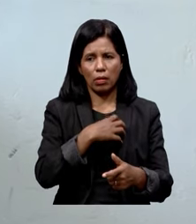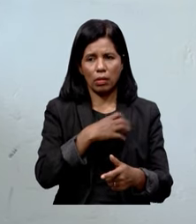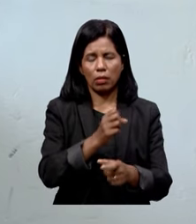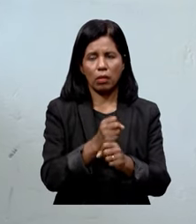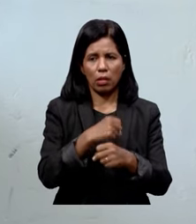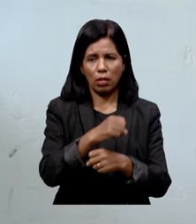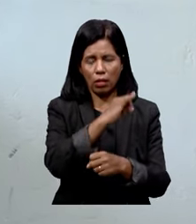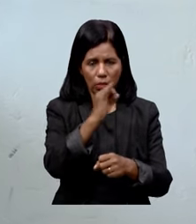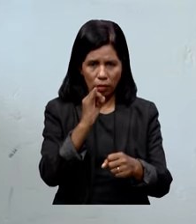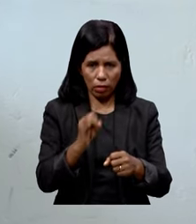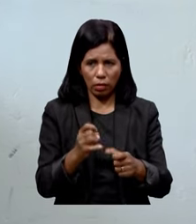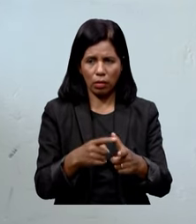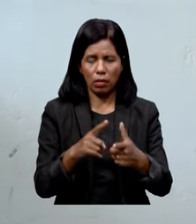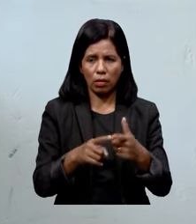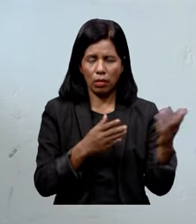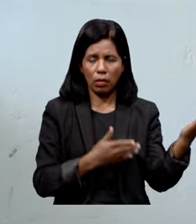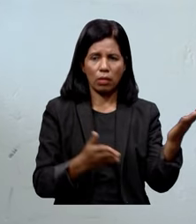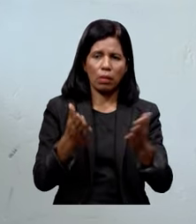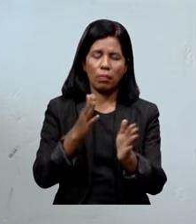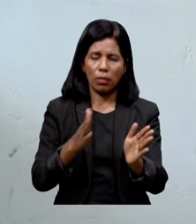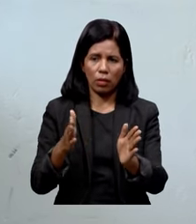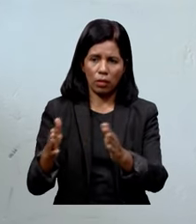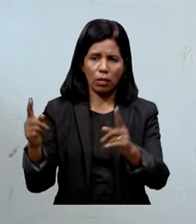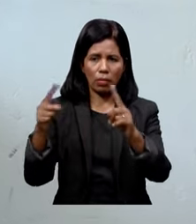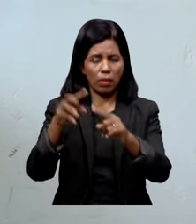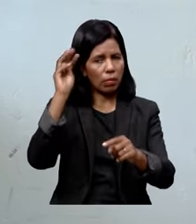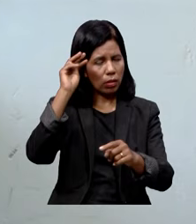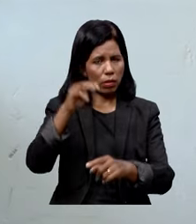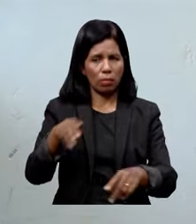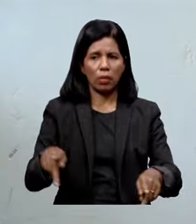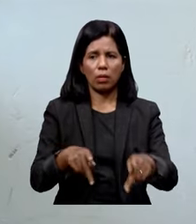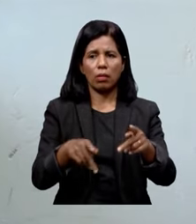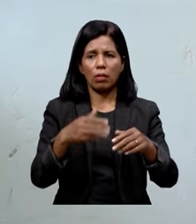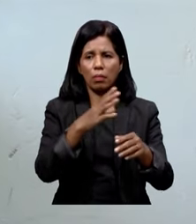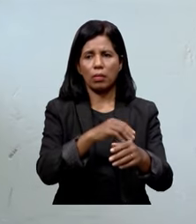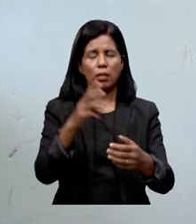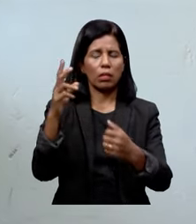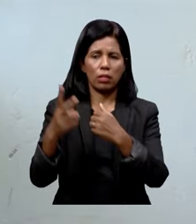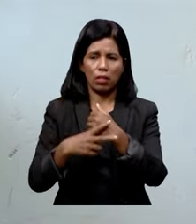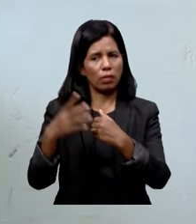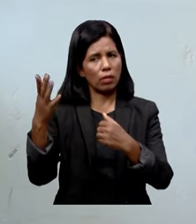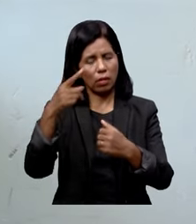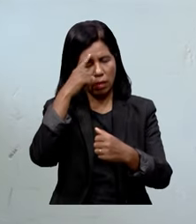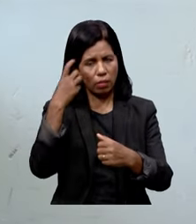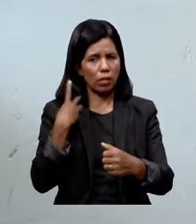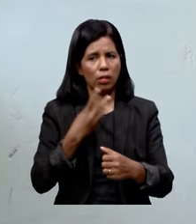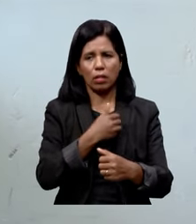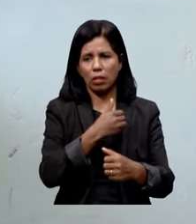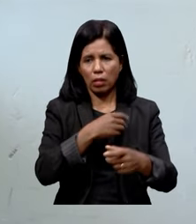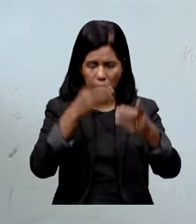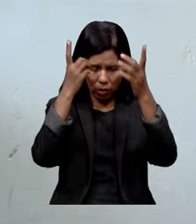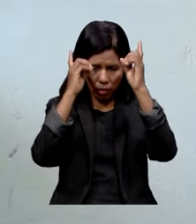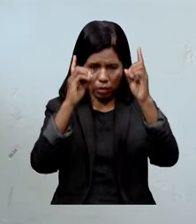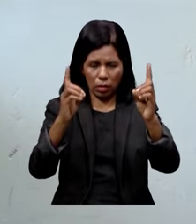identificação depois submete proceso ne baia ministério público ane proceso ne bele arquiva ne ba tamba ita se dá o define